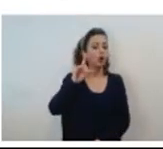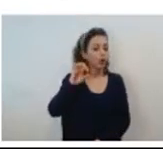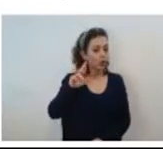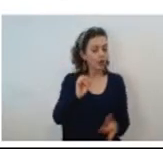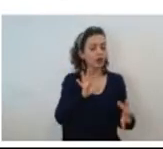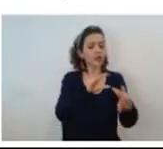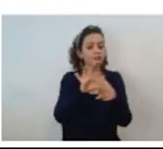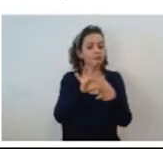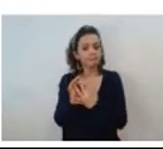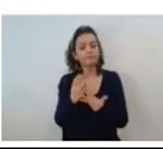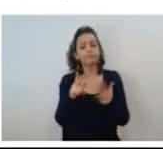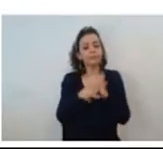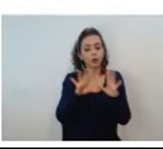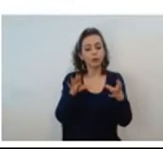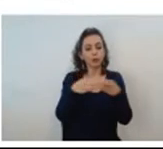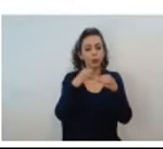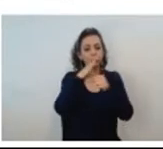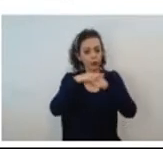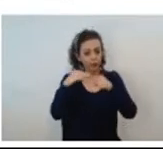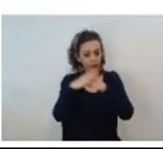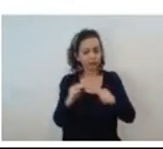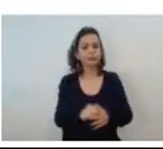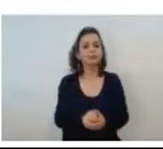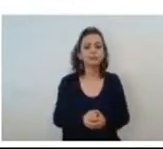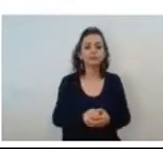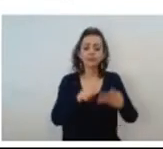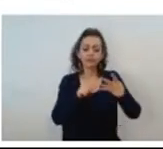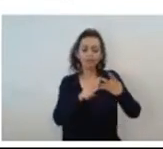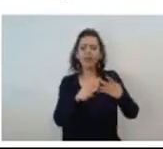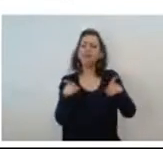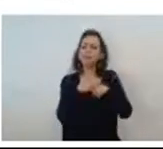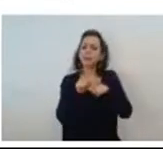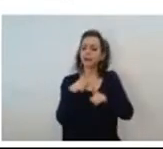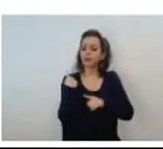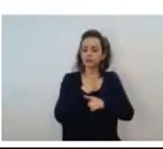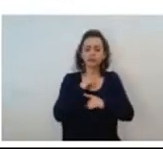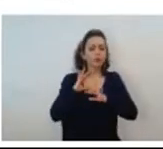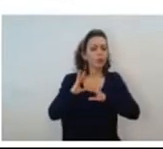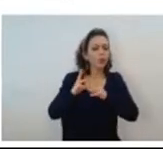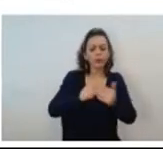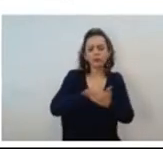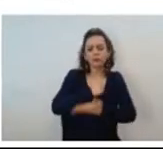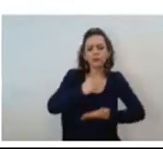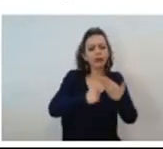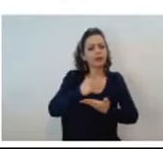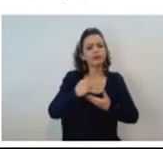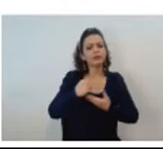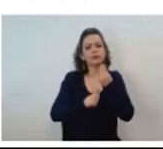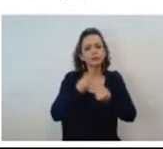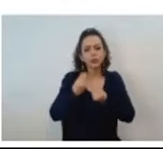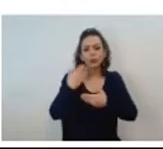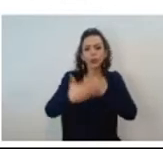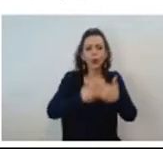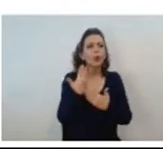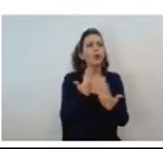com base em toda a experiência adquirida no processo de doações e todo o trabalho que a pandemia deu para nós em relação a esse apoio